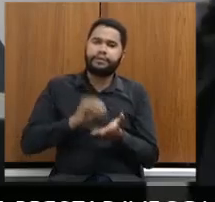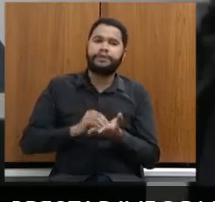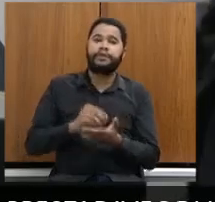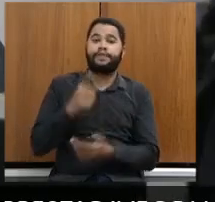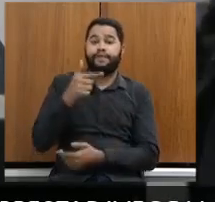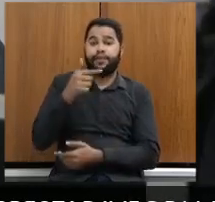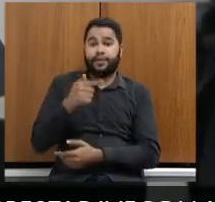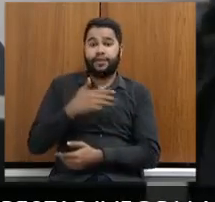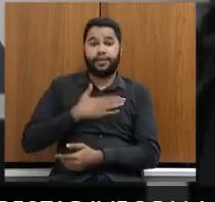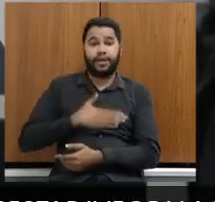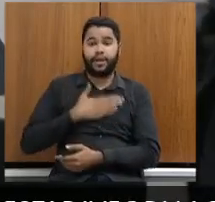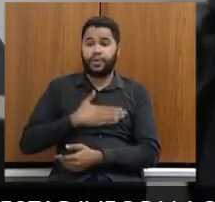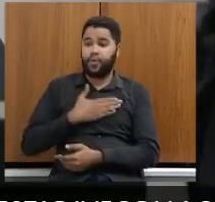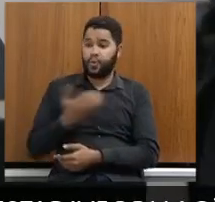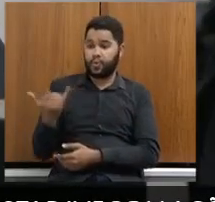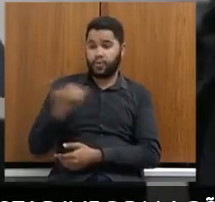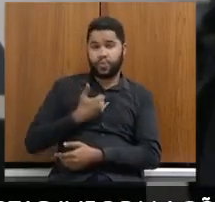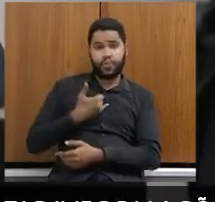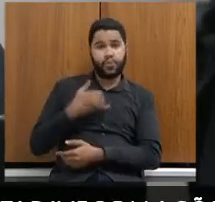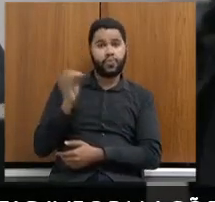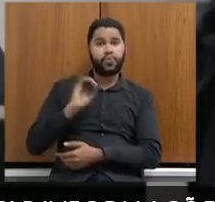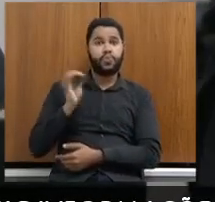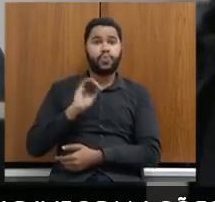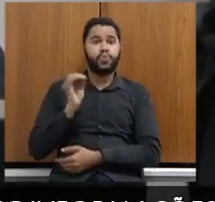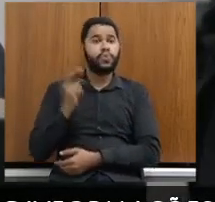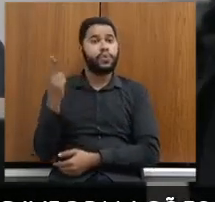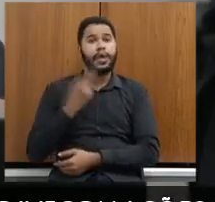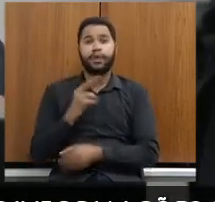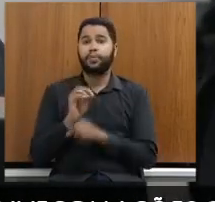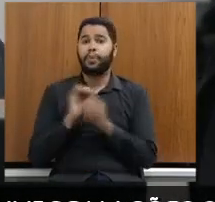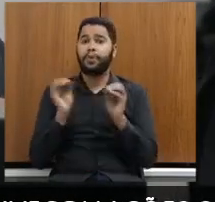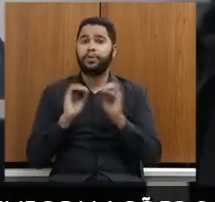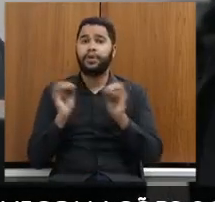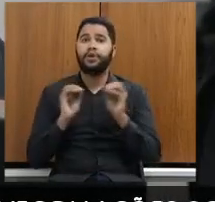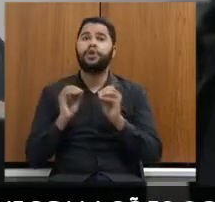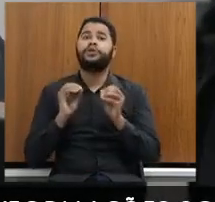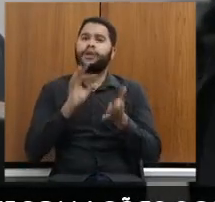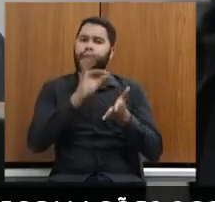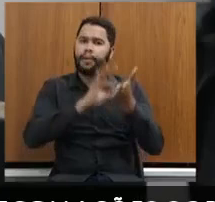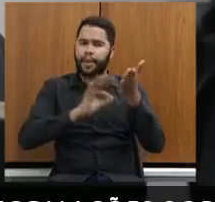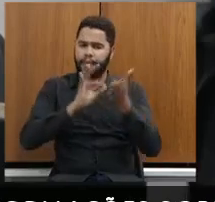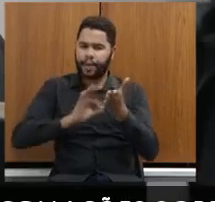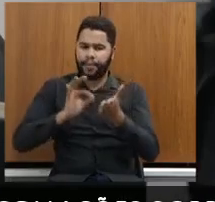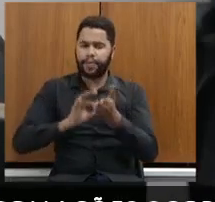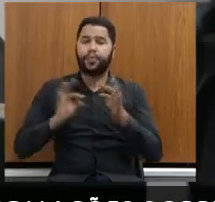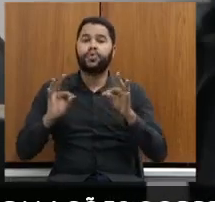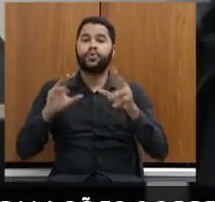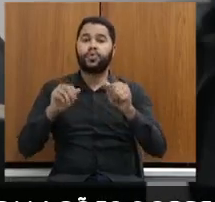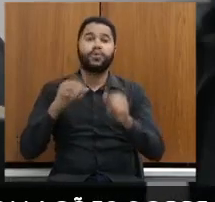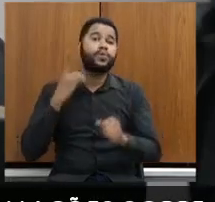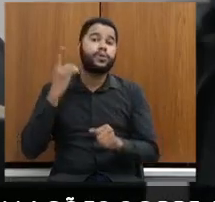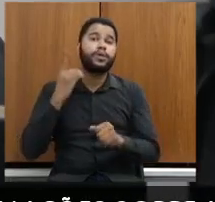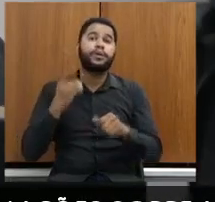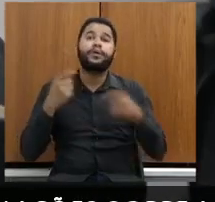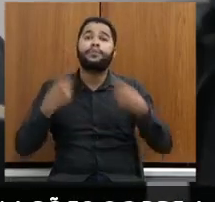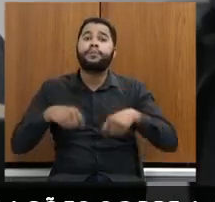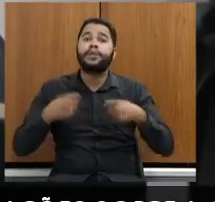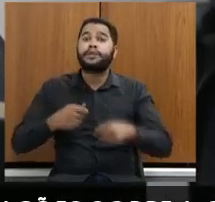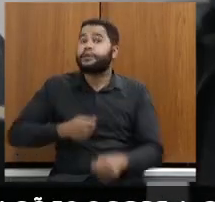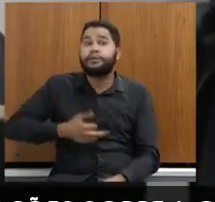27 de agosto sem um retorno então os requerimentos aqui Tá assinado por todos esses deputados nós precisamos de